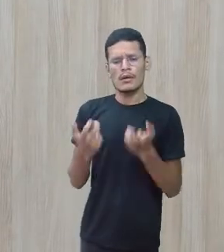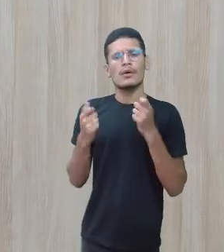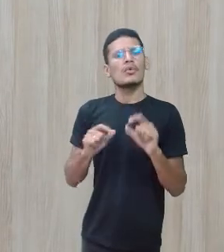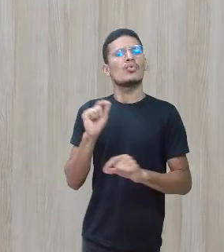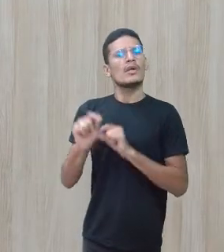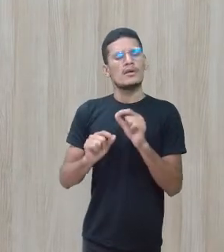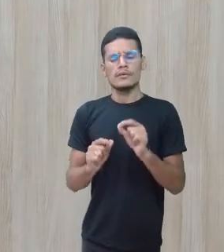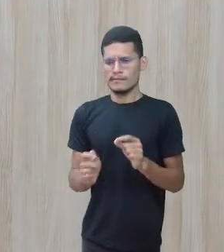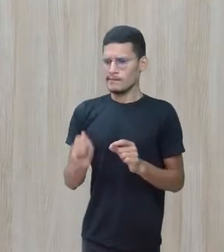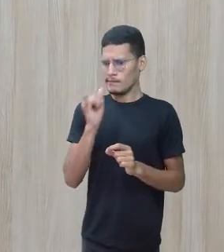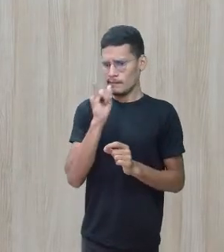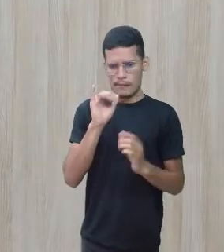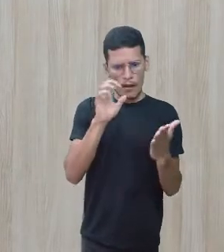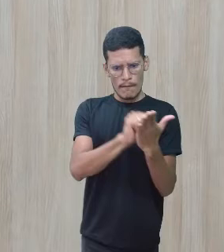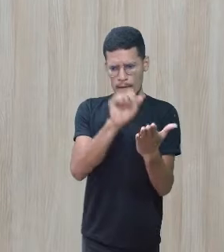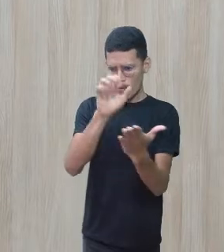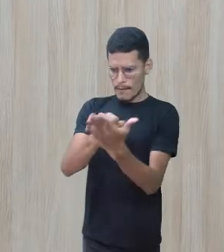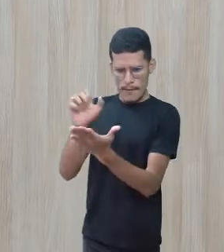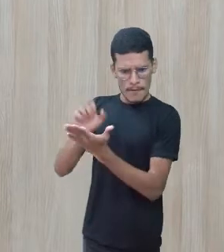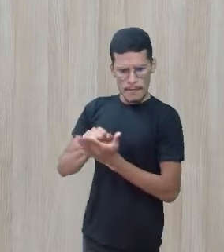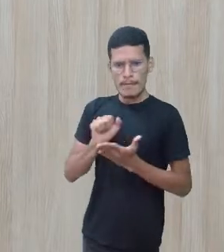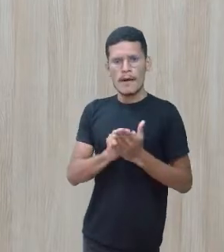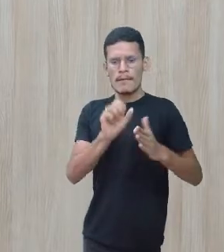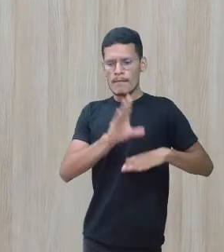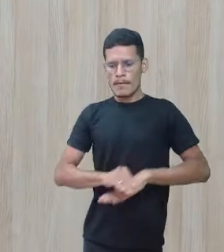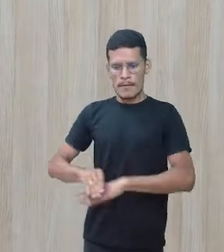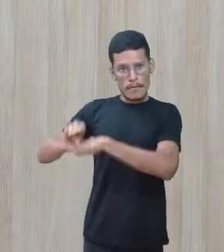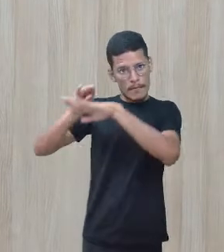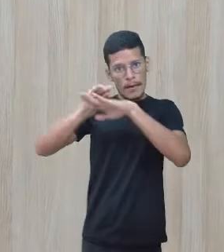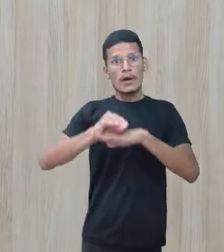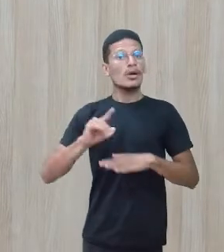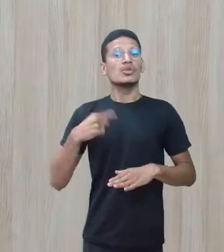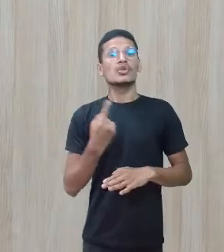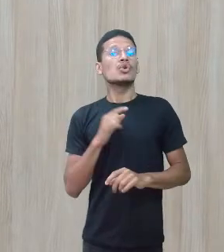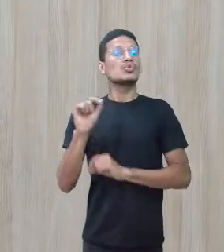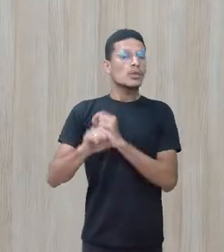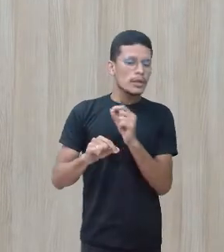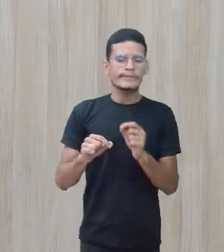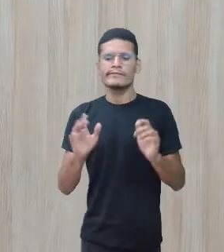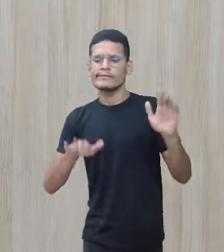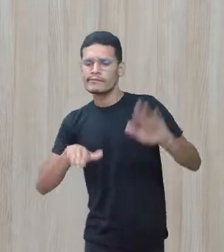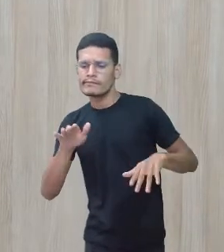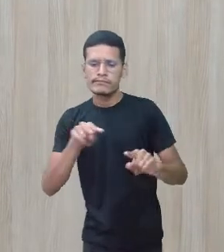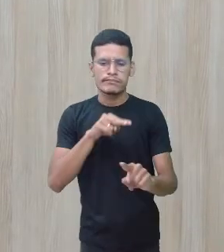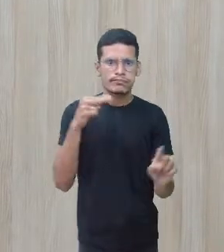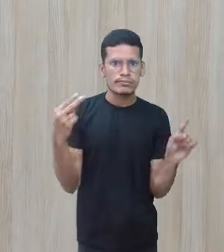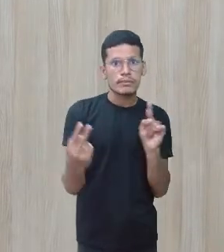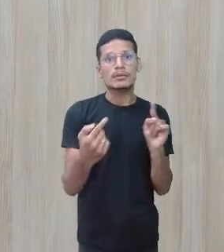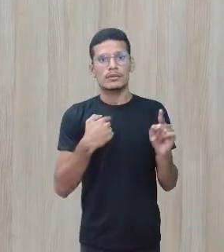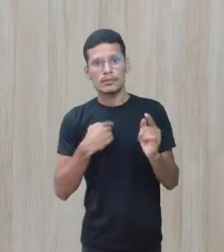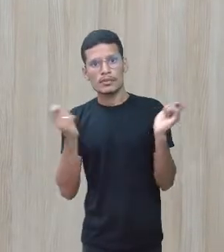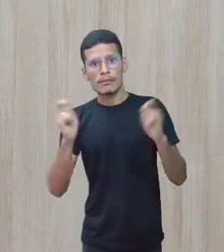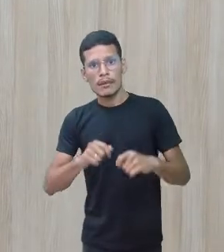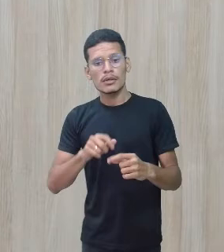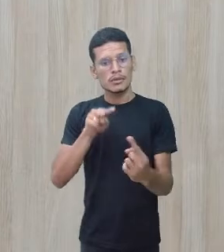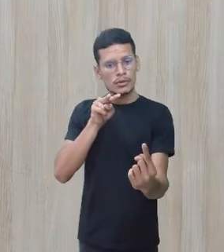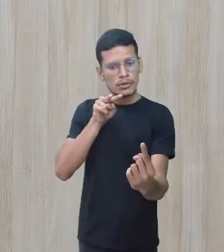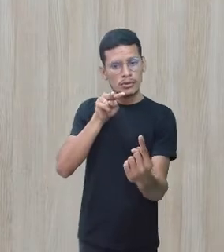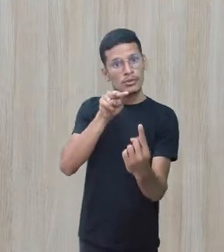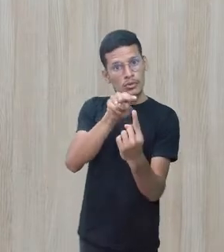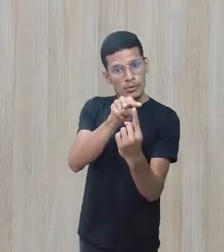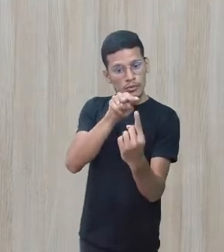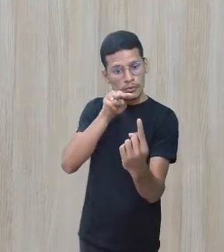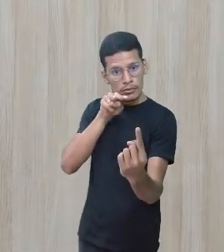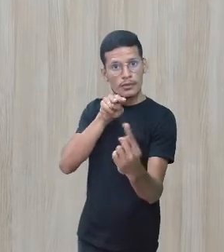esse registro, dependendo da situação, eu já mudo o ponto de vista, eu me aproximo ou eu me afasto um pouco mais do que eu